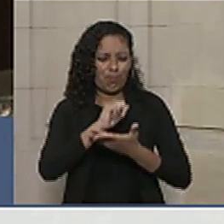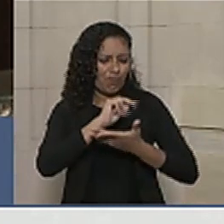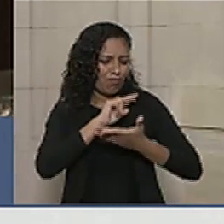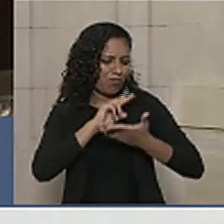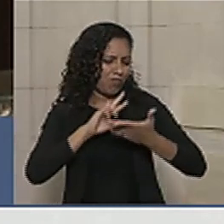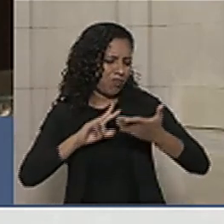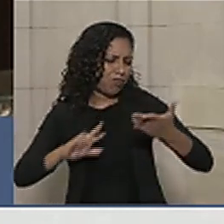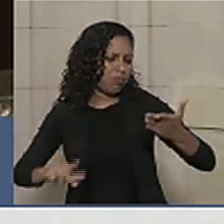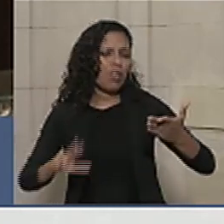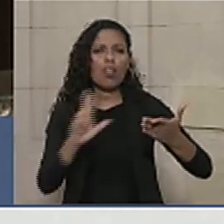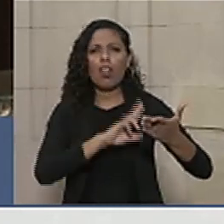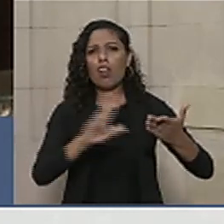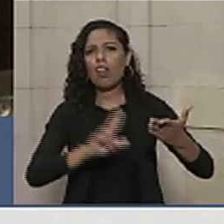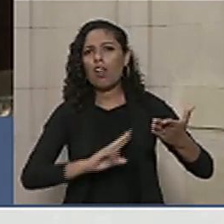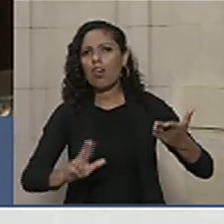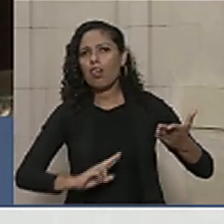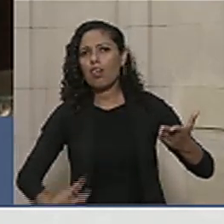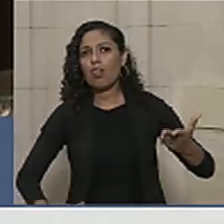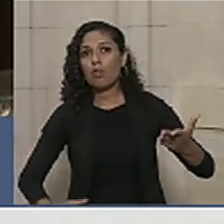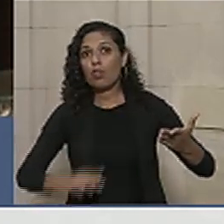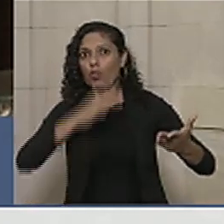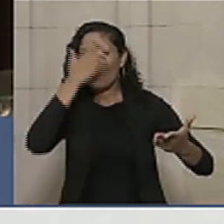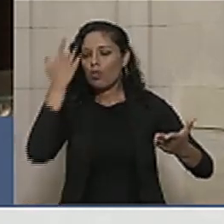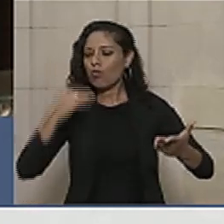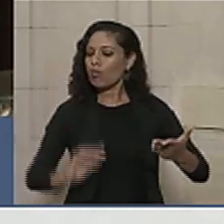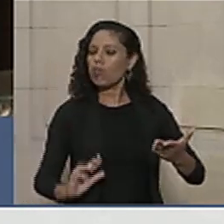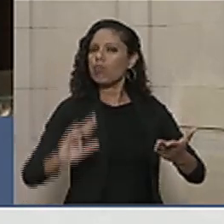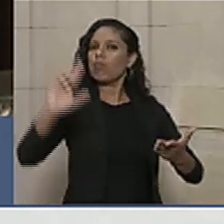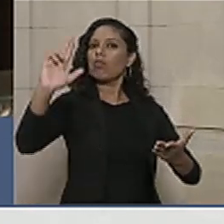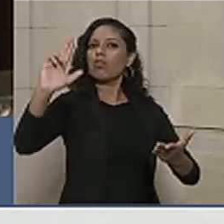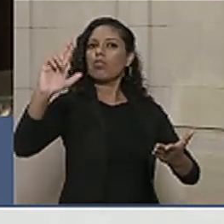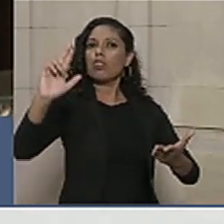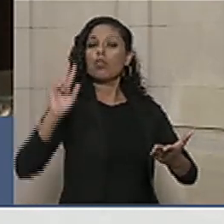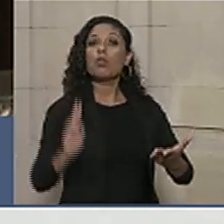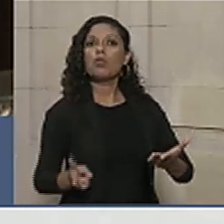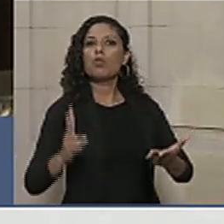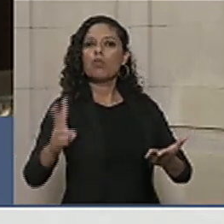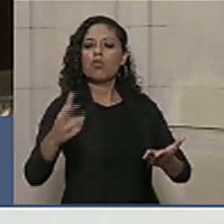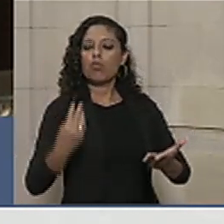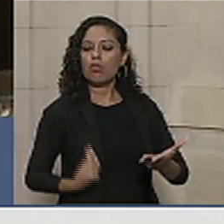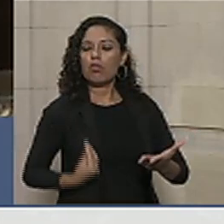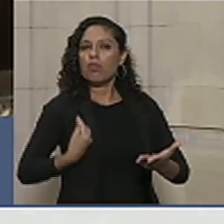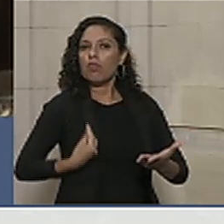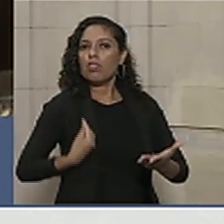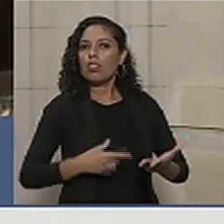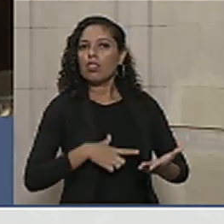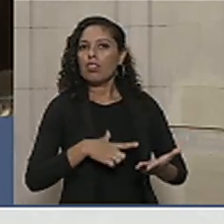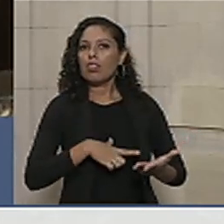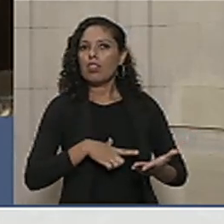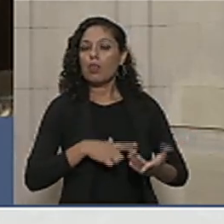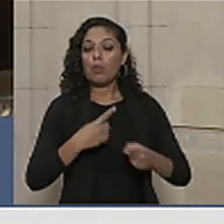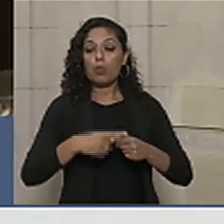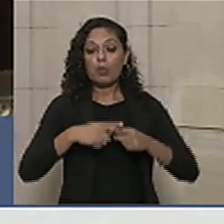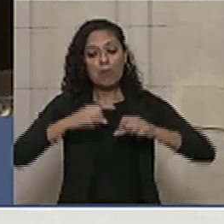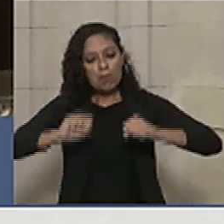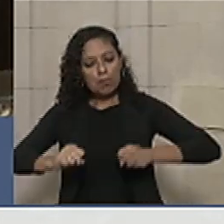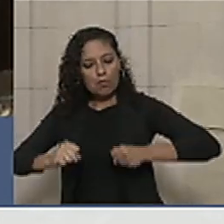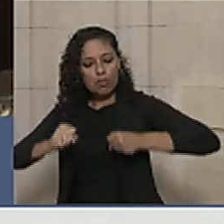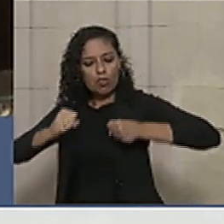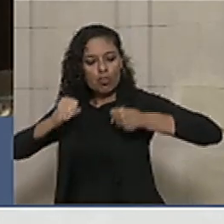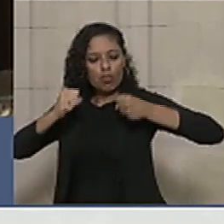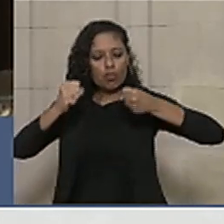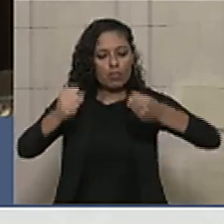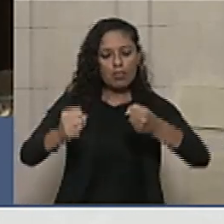diversos nomes de líderes que continuam vivos pela luta,